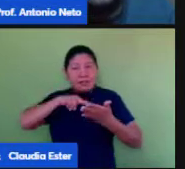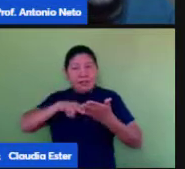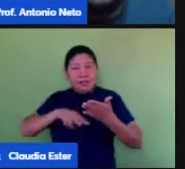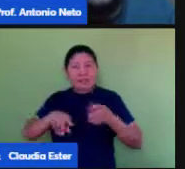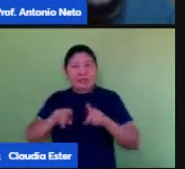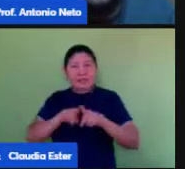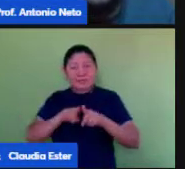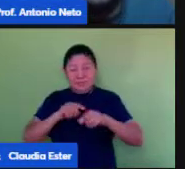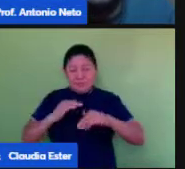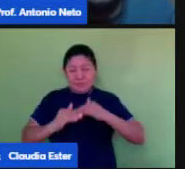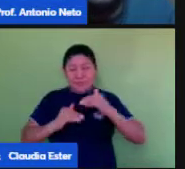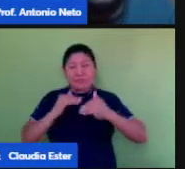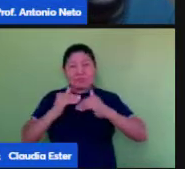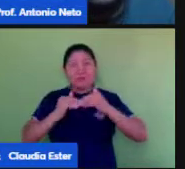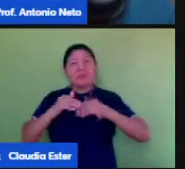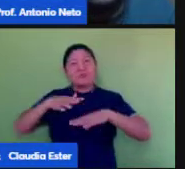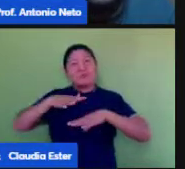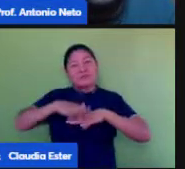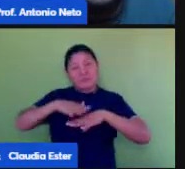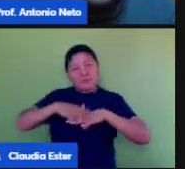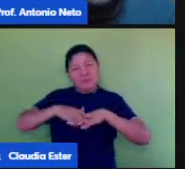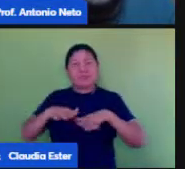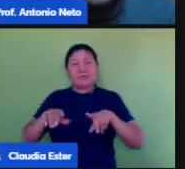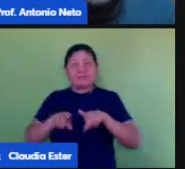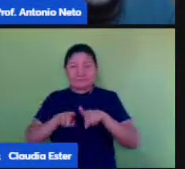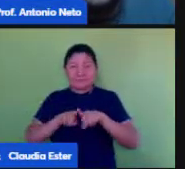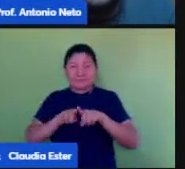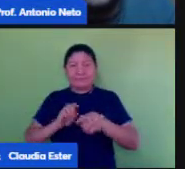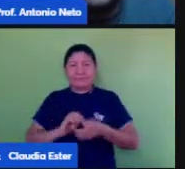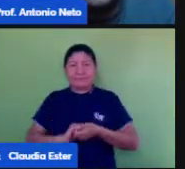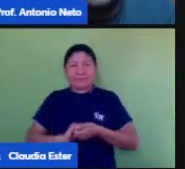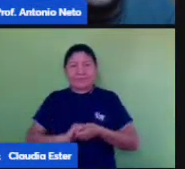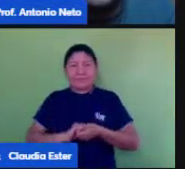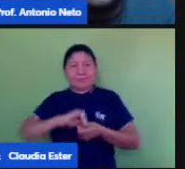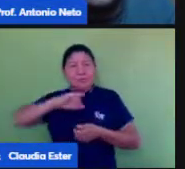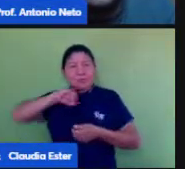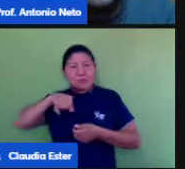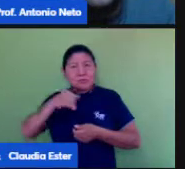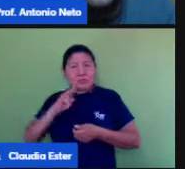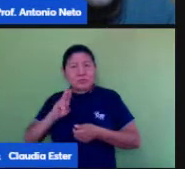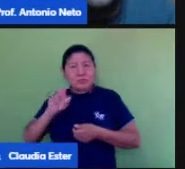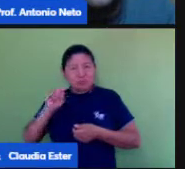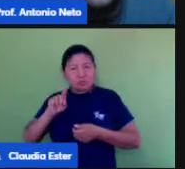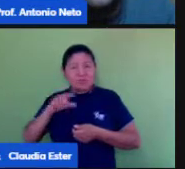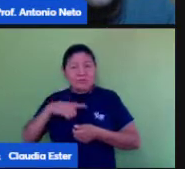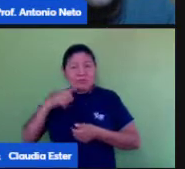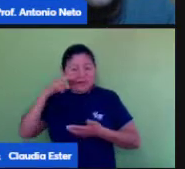desenvolvimento da linguagem matemática também. Então, a Ju vai ler para nós agora esse poema que é o Meu